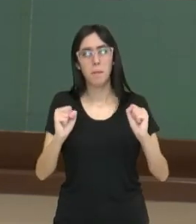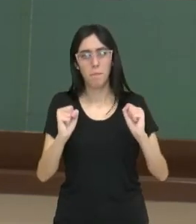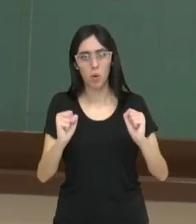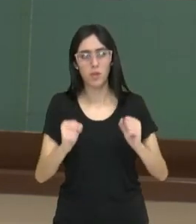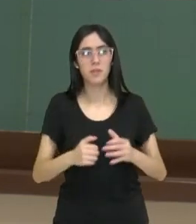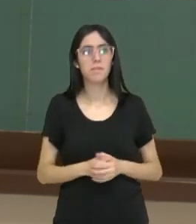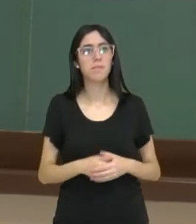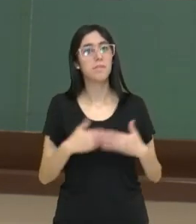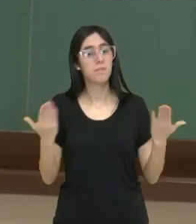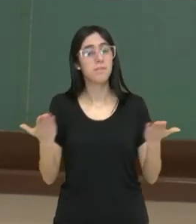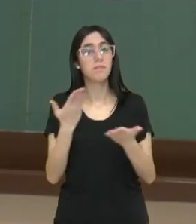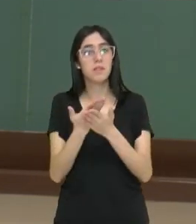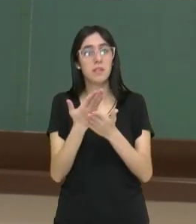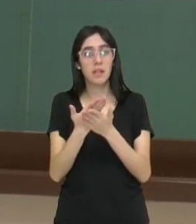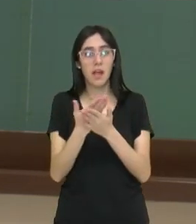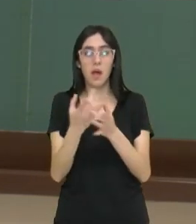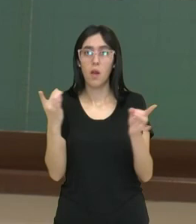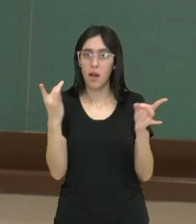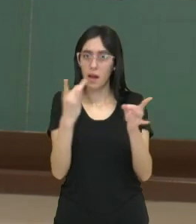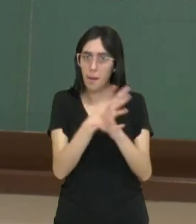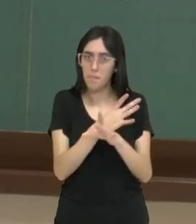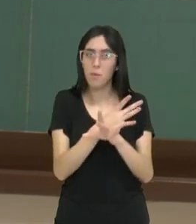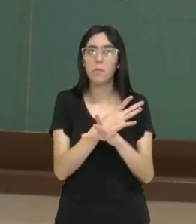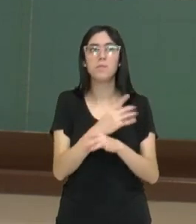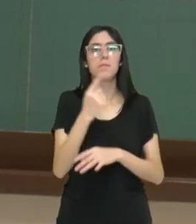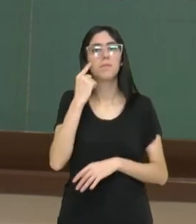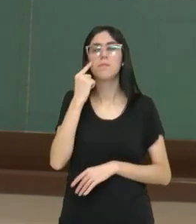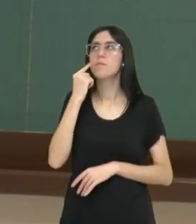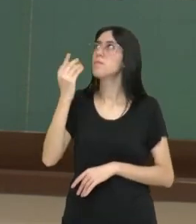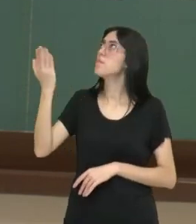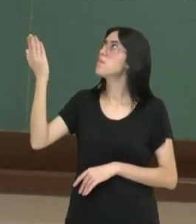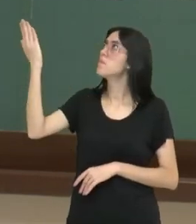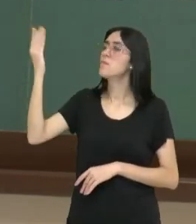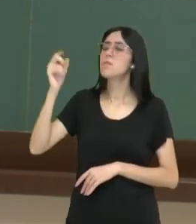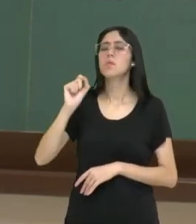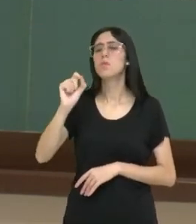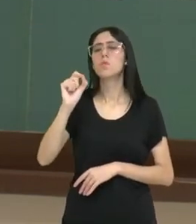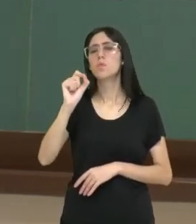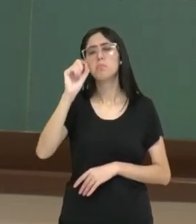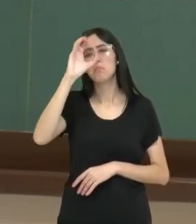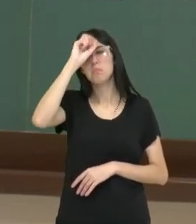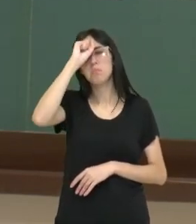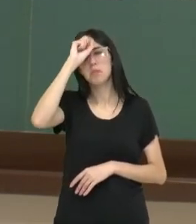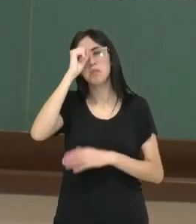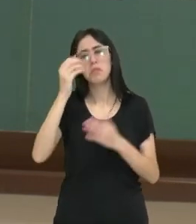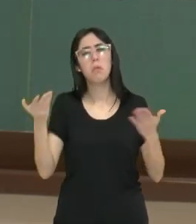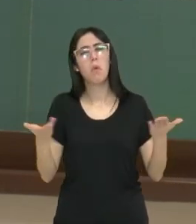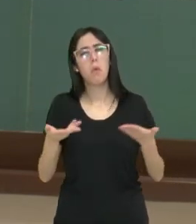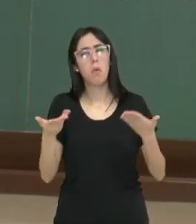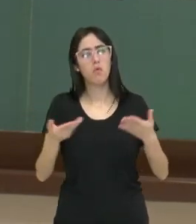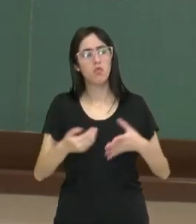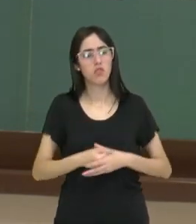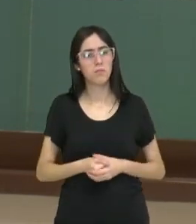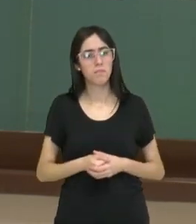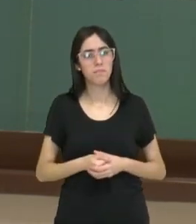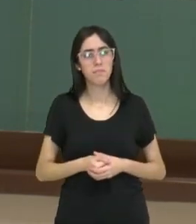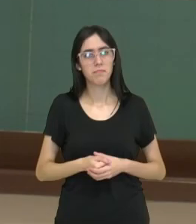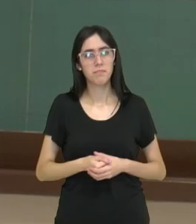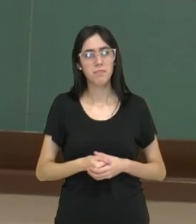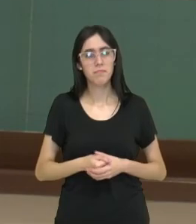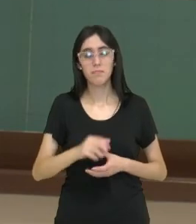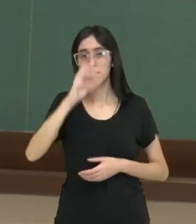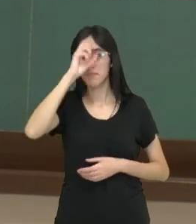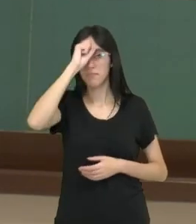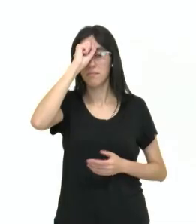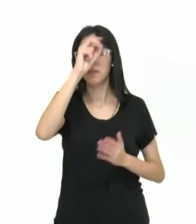aula terminou. E agora vamos ver o que nós aprendemos hoje. Leitura e